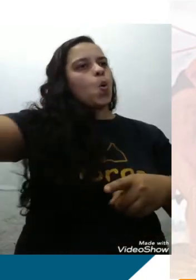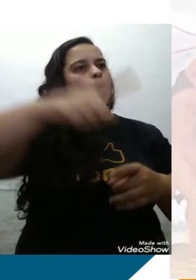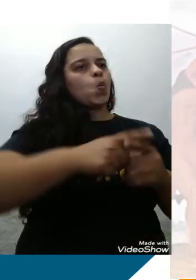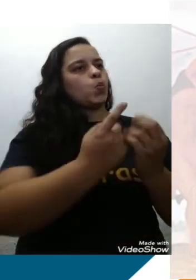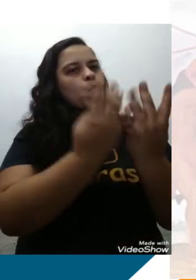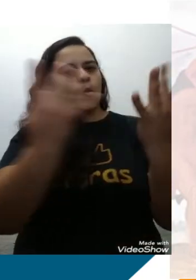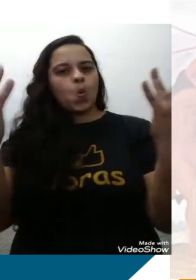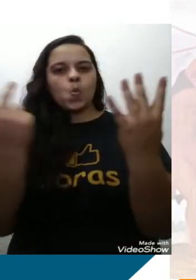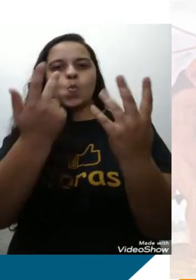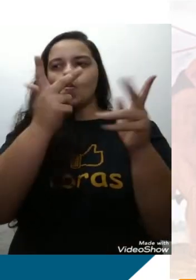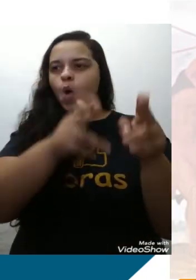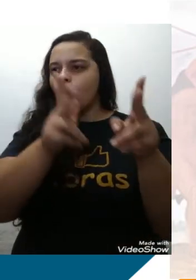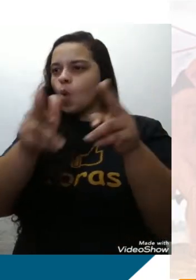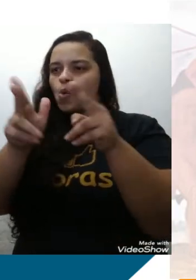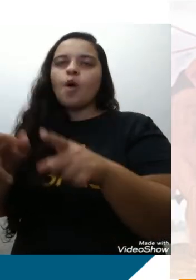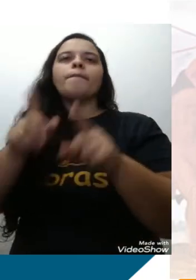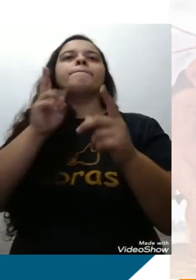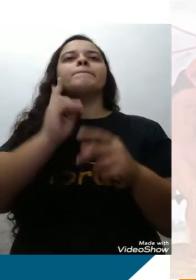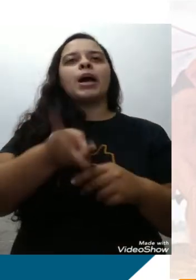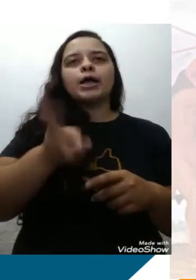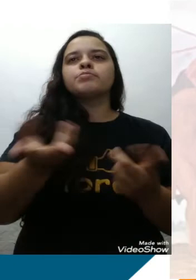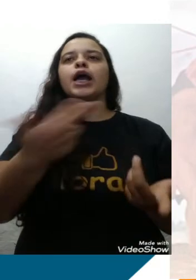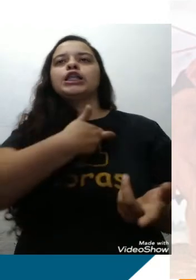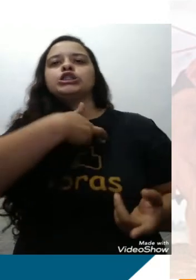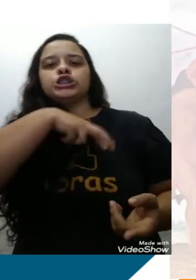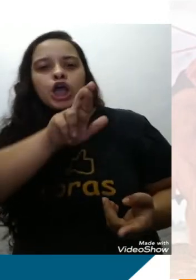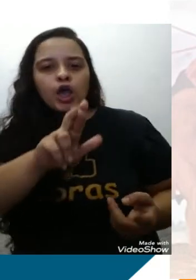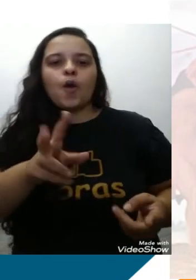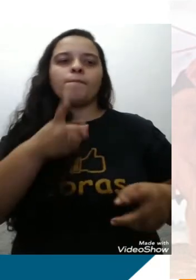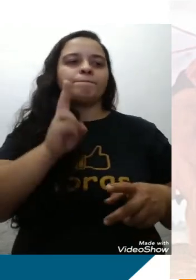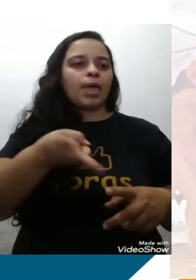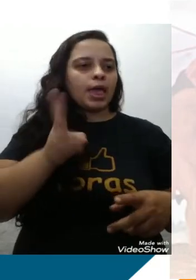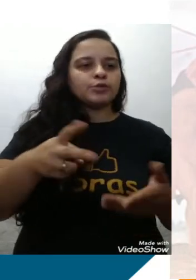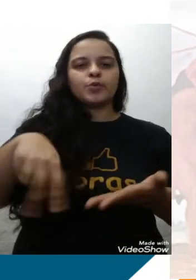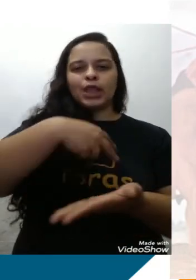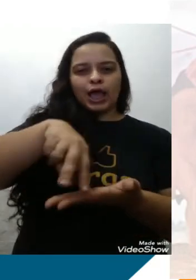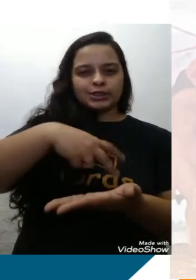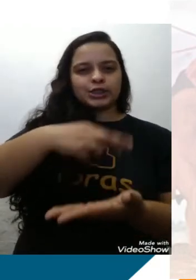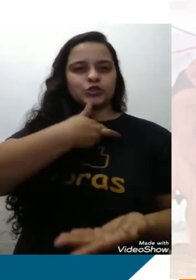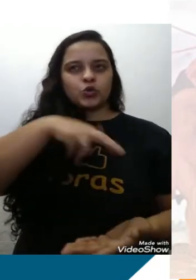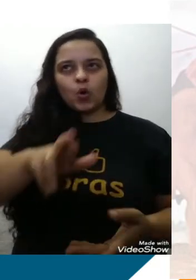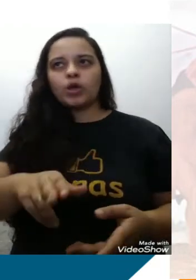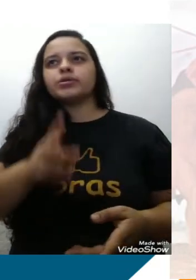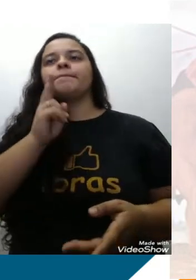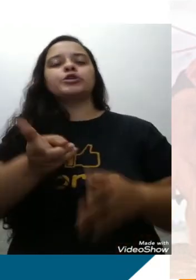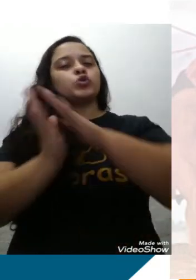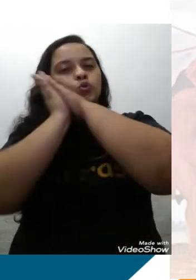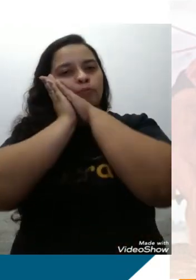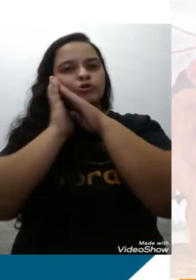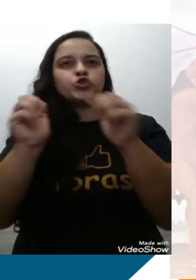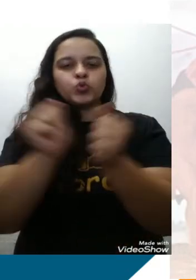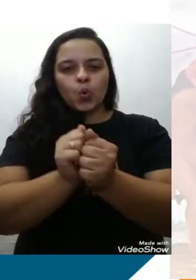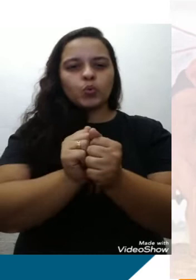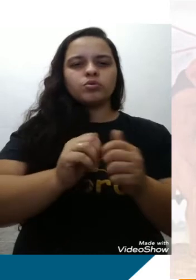eles têm o mesmo culto religioso, que eles dormem nas mesmas moradias, se alimentam da